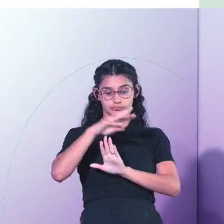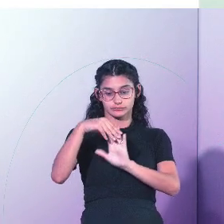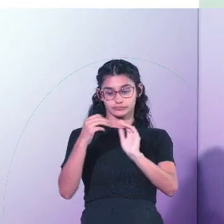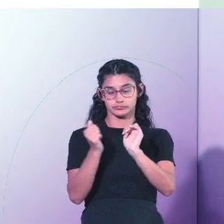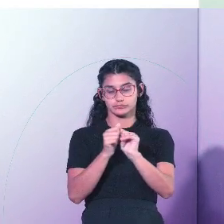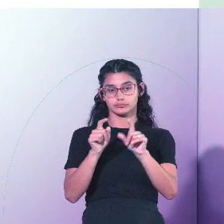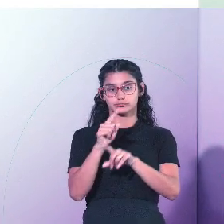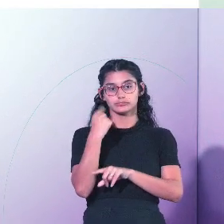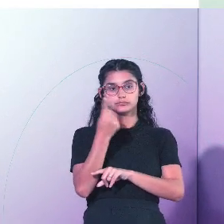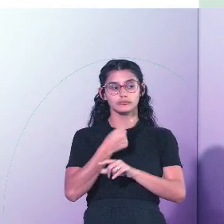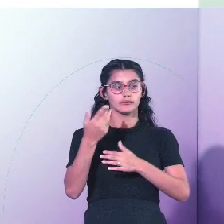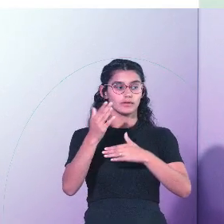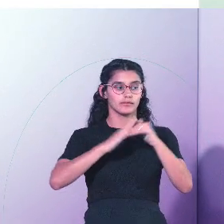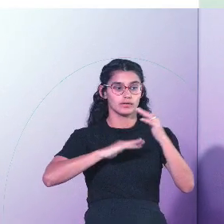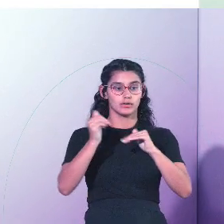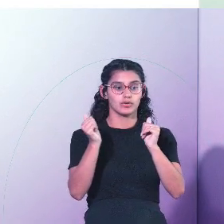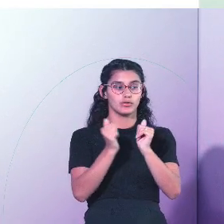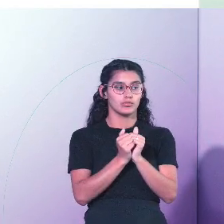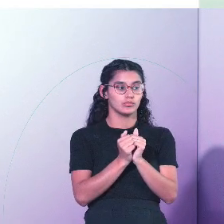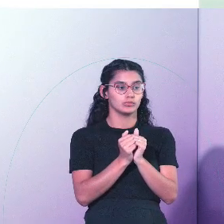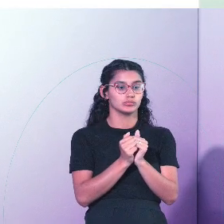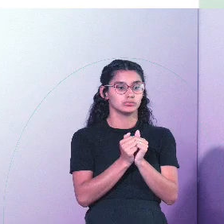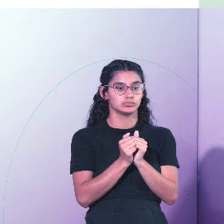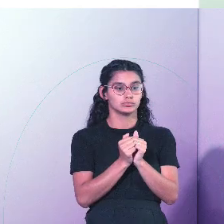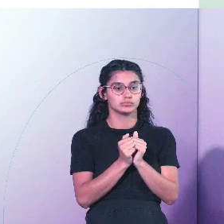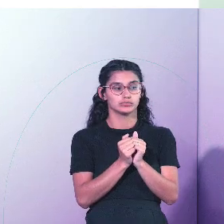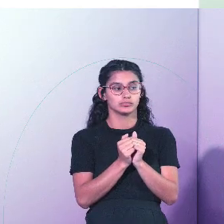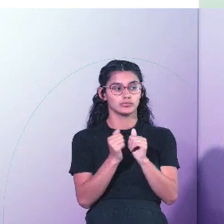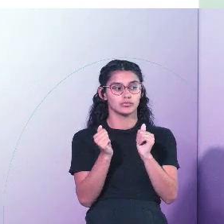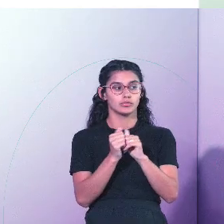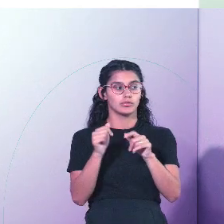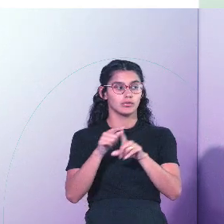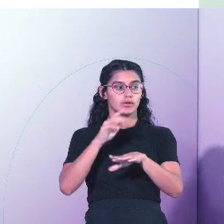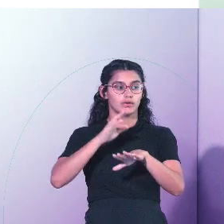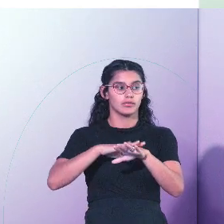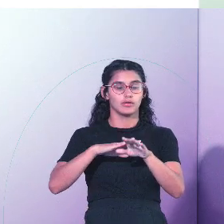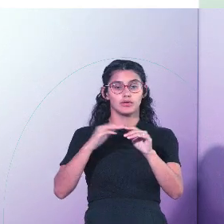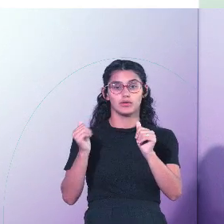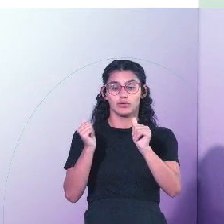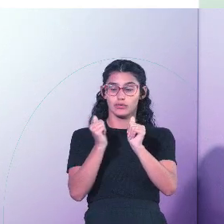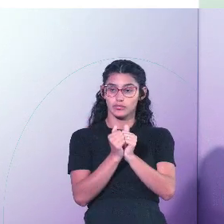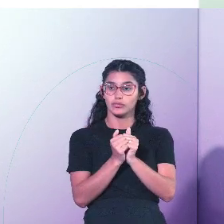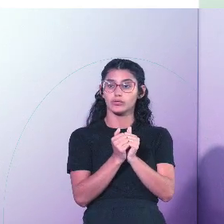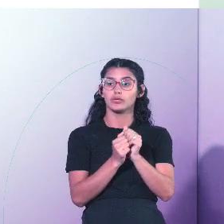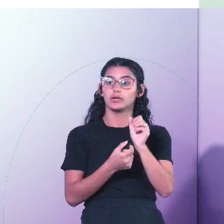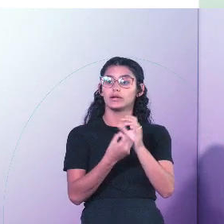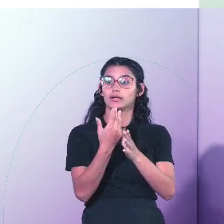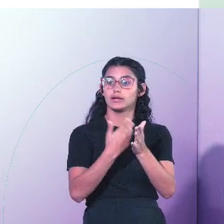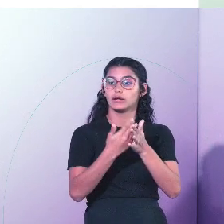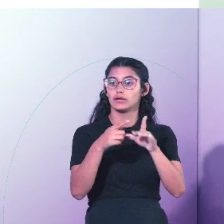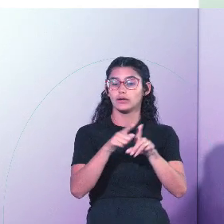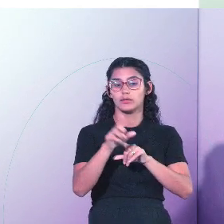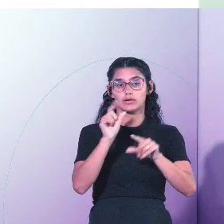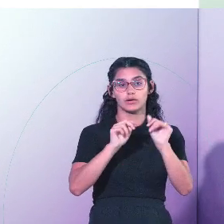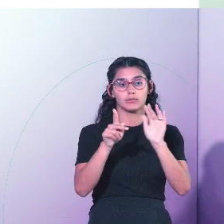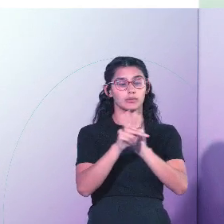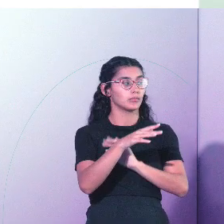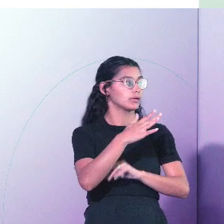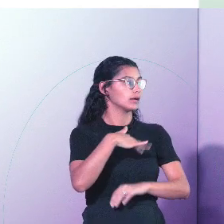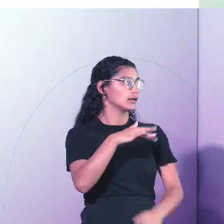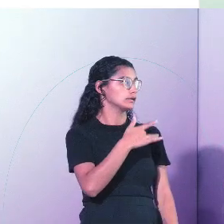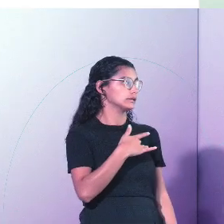por exemplo, a judicialização. Tudo isso influencia, atualmente, está influenciando as decisões na área de